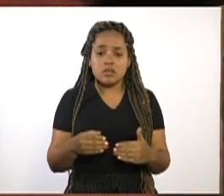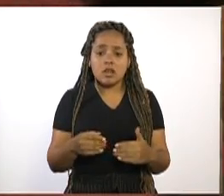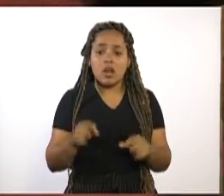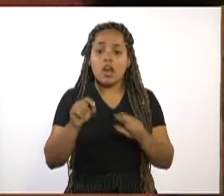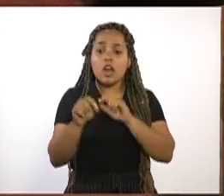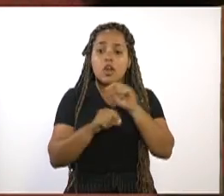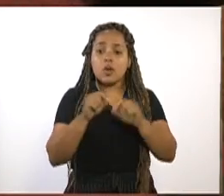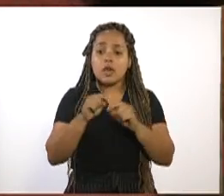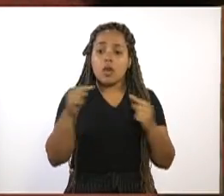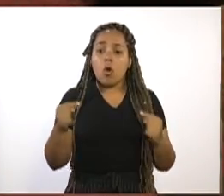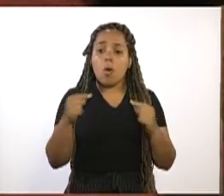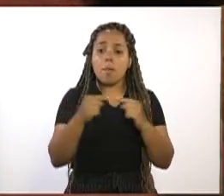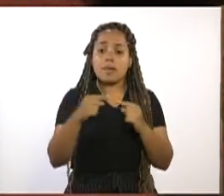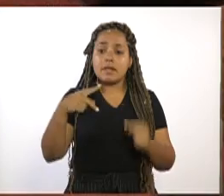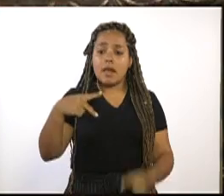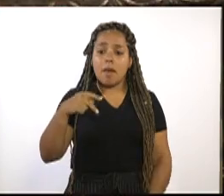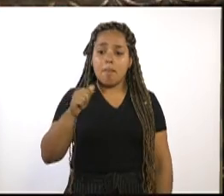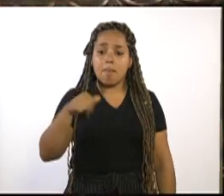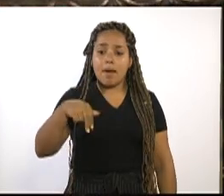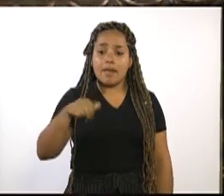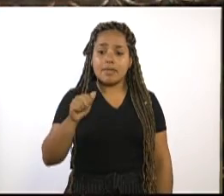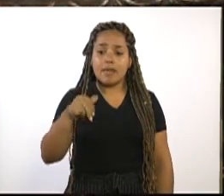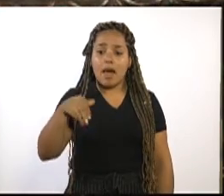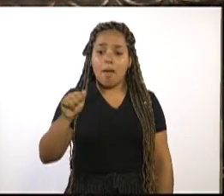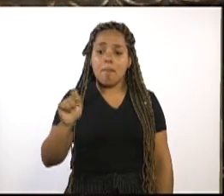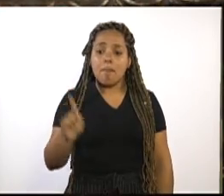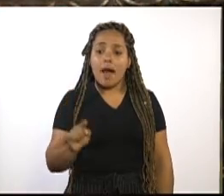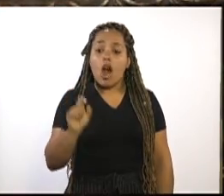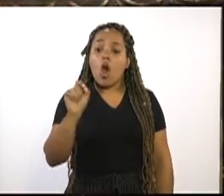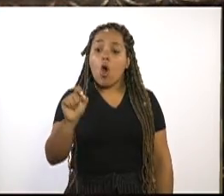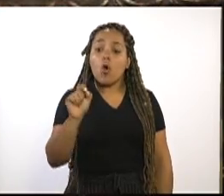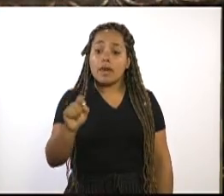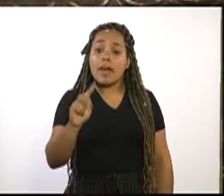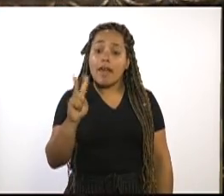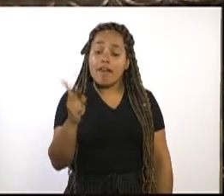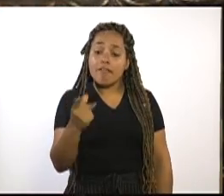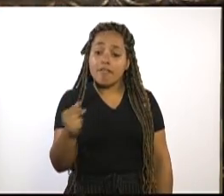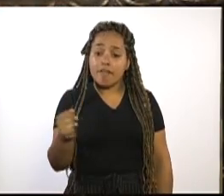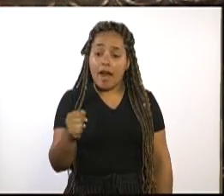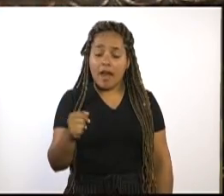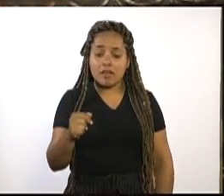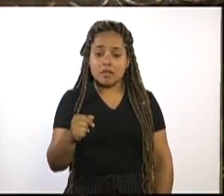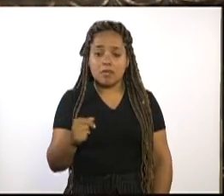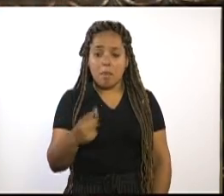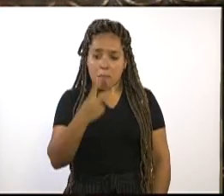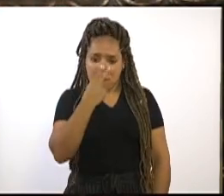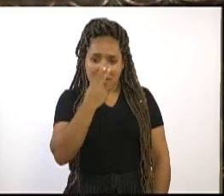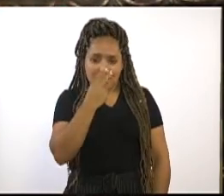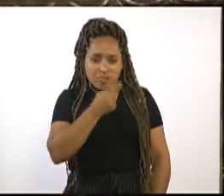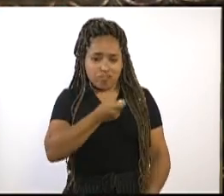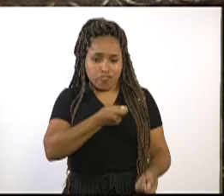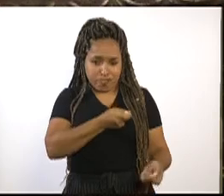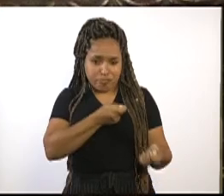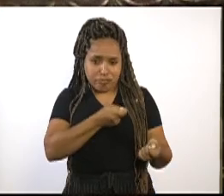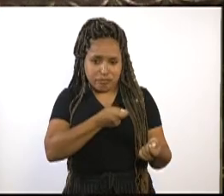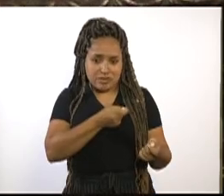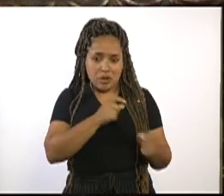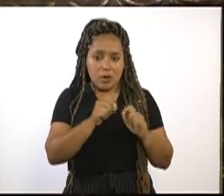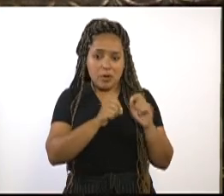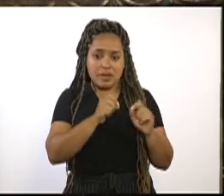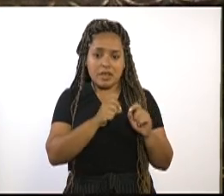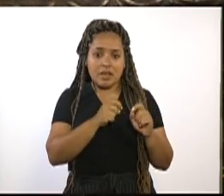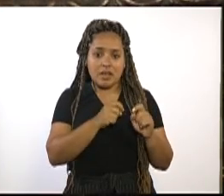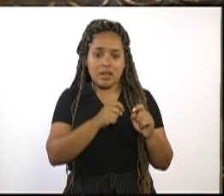Panamá. E que vai bater num estado americano que Vossa Excelência